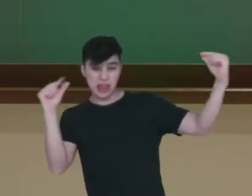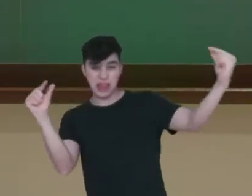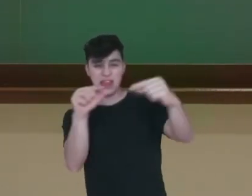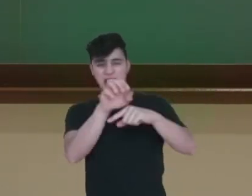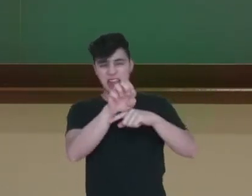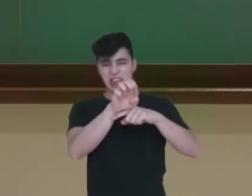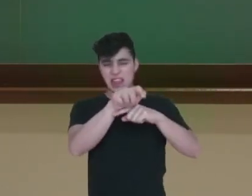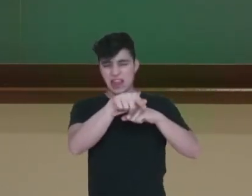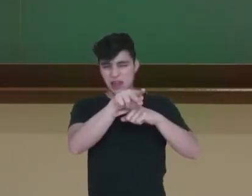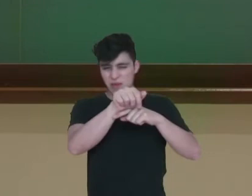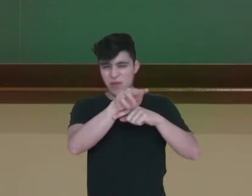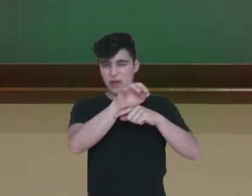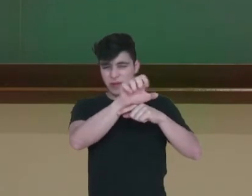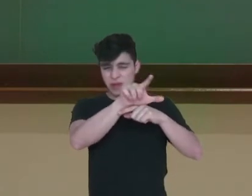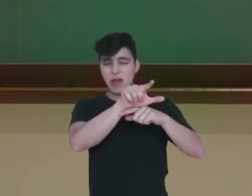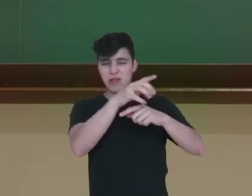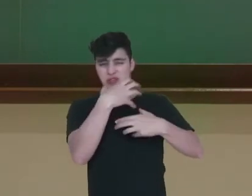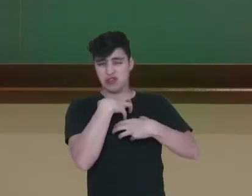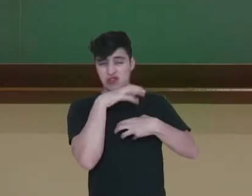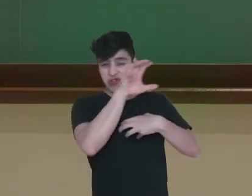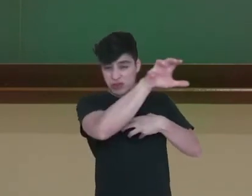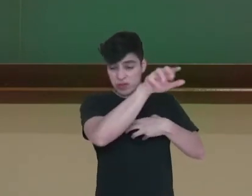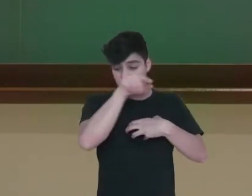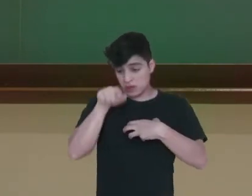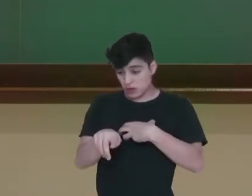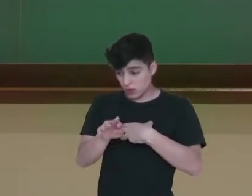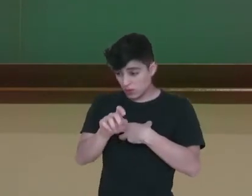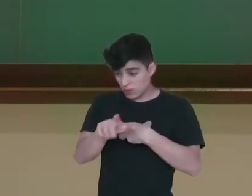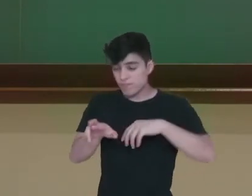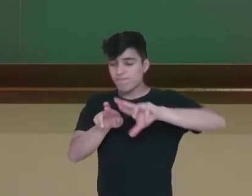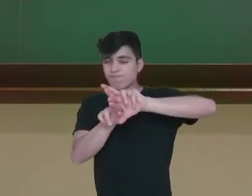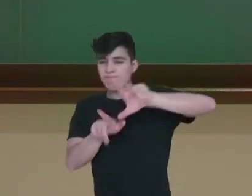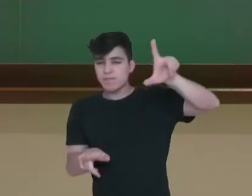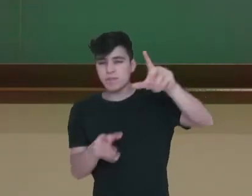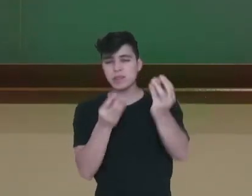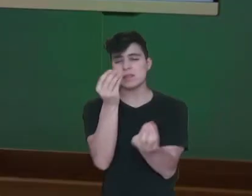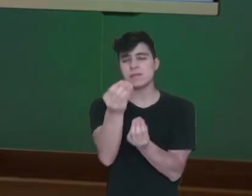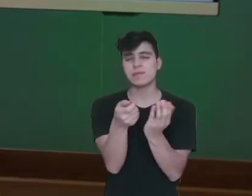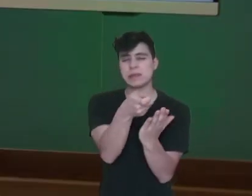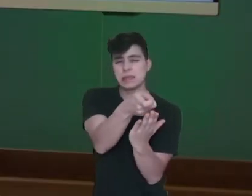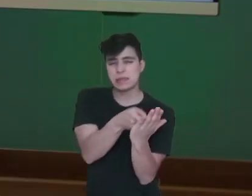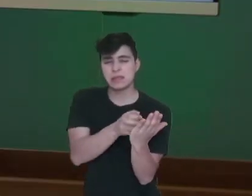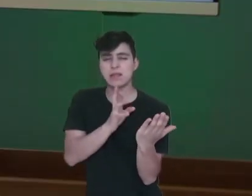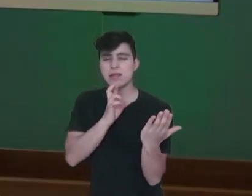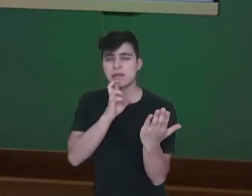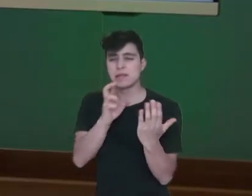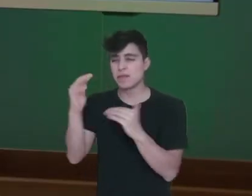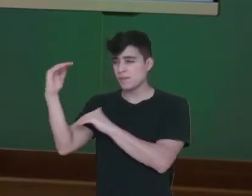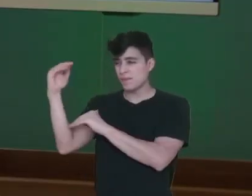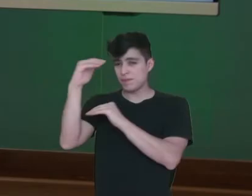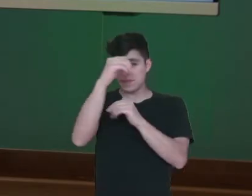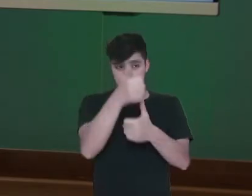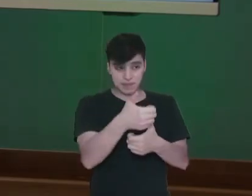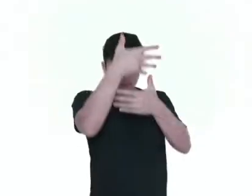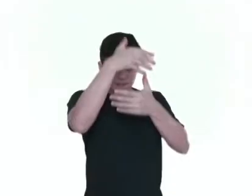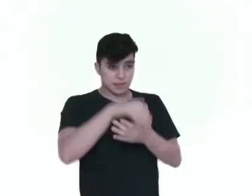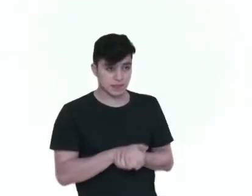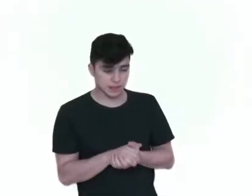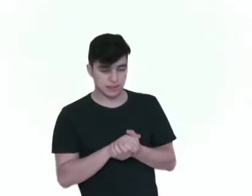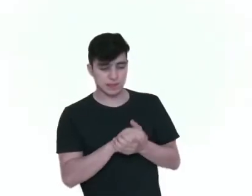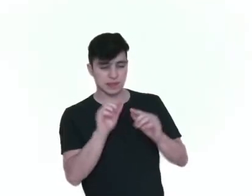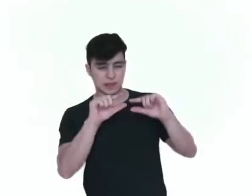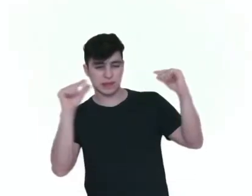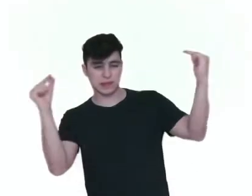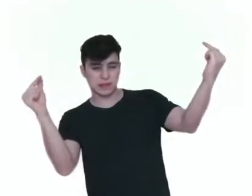que são diferentes do clima tropical. Como ficaria então ali a nossa resposta? Clima equatorial tem